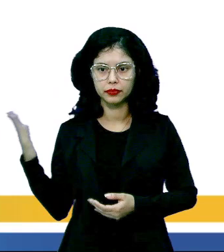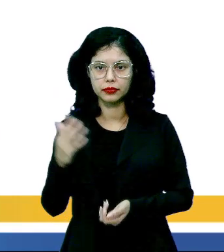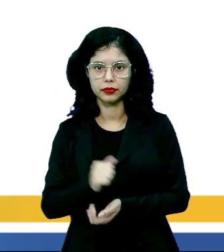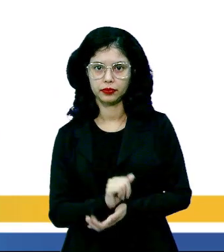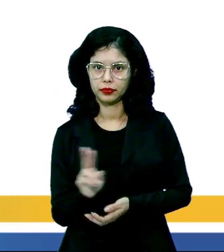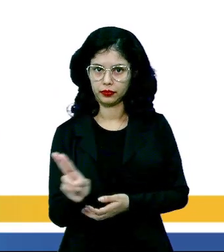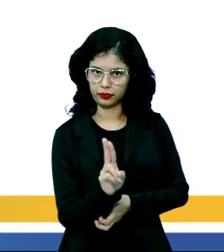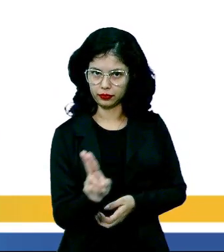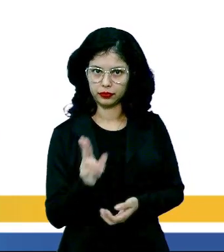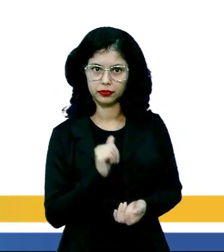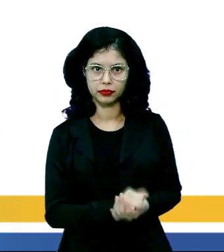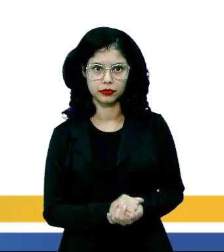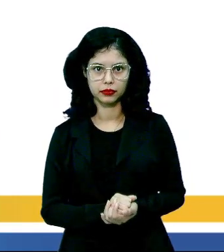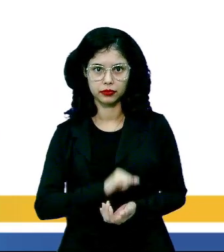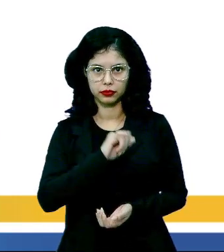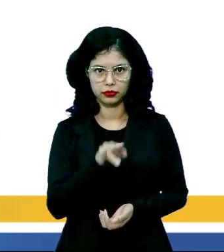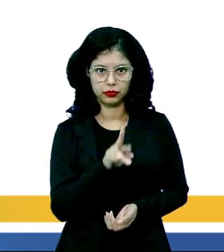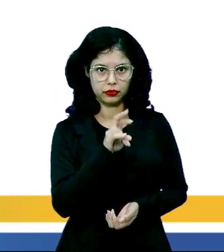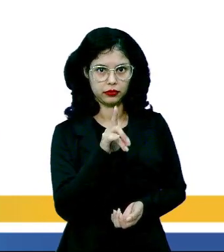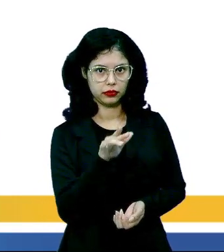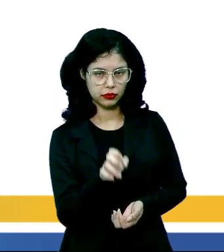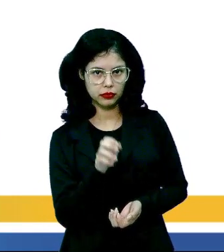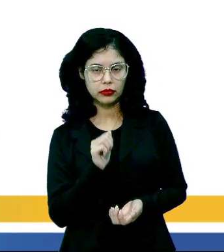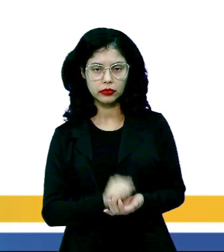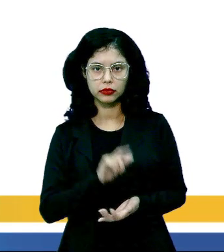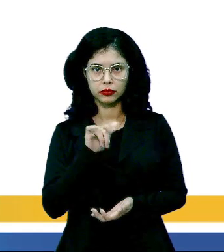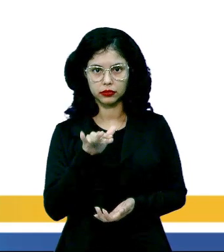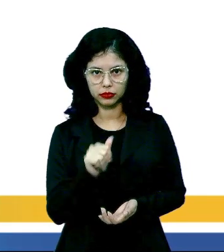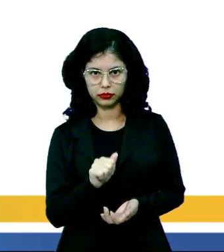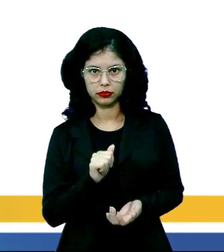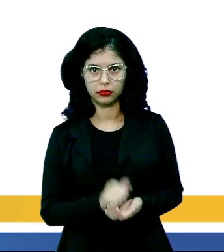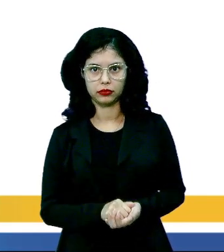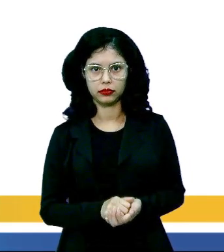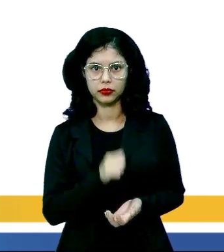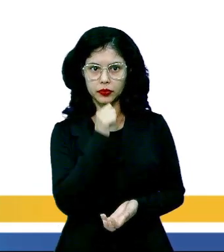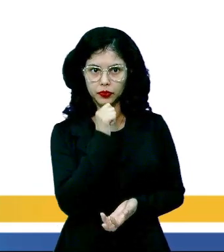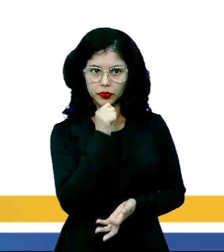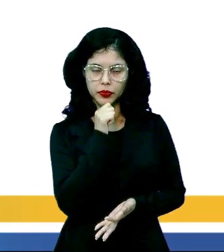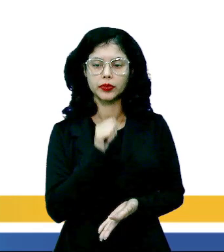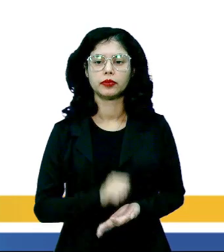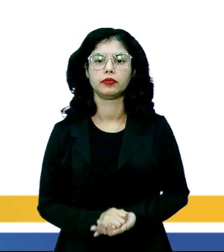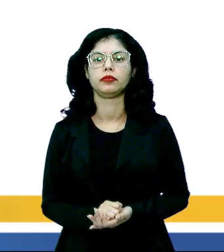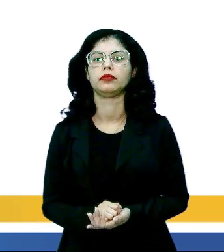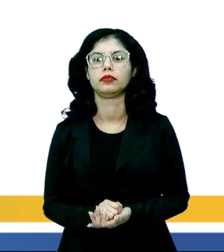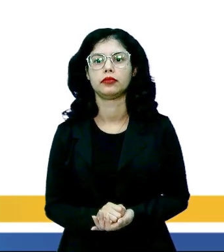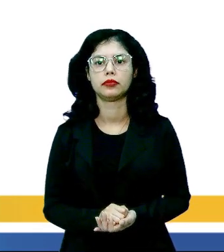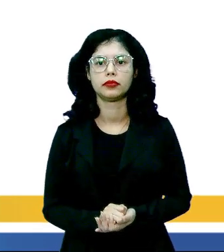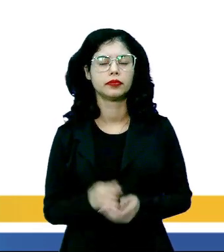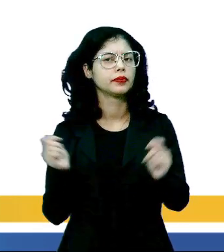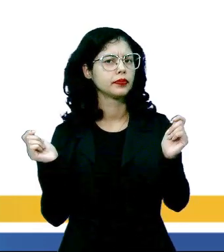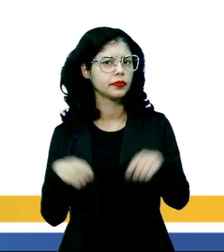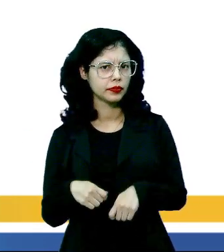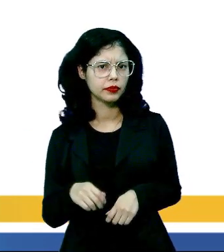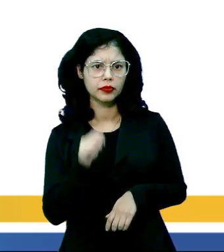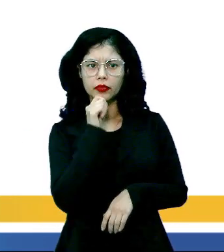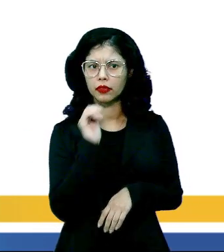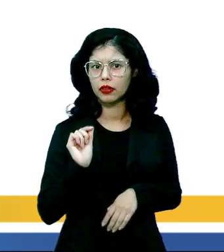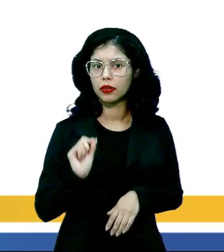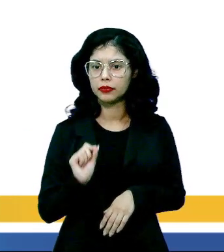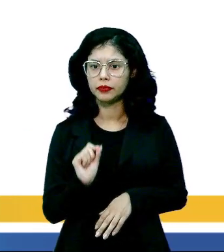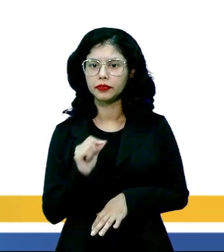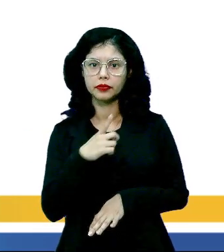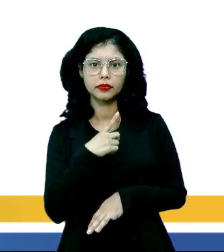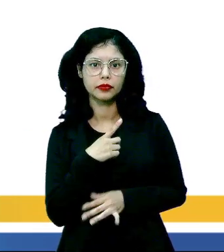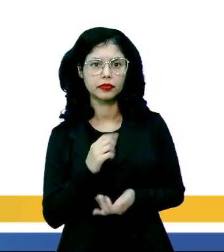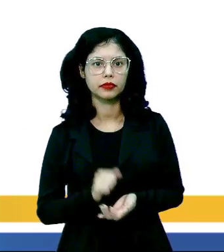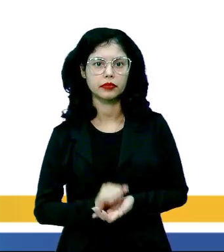um nome né Jorge Luiz Borges Borges provavelmente aí nós vamos ter